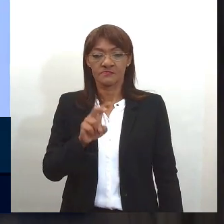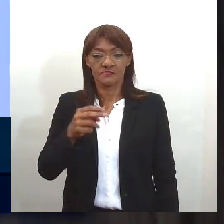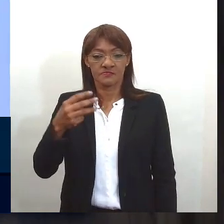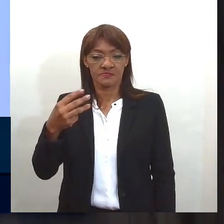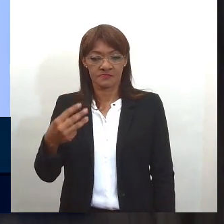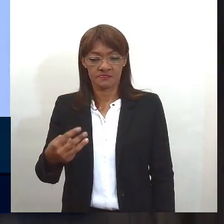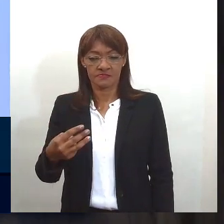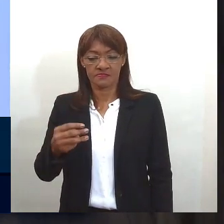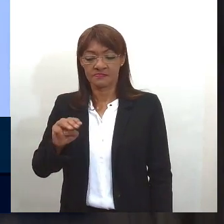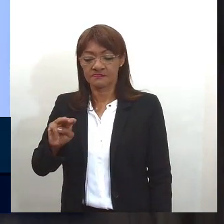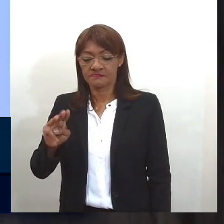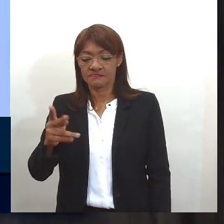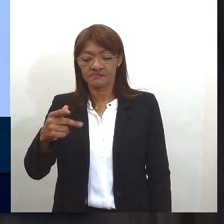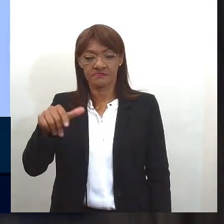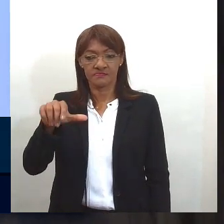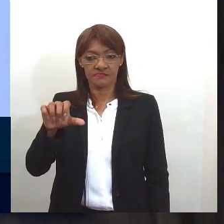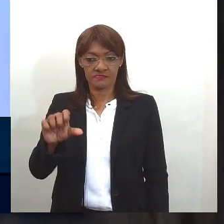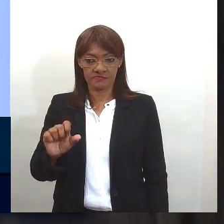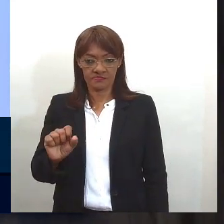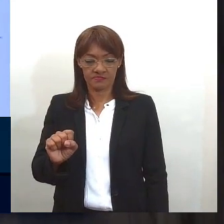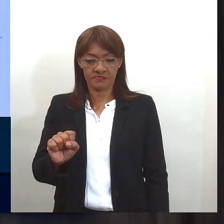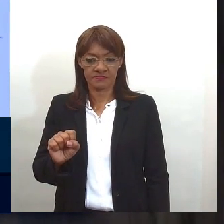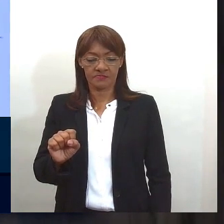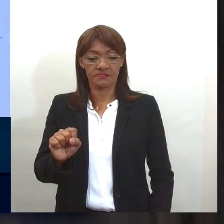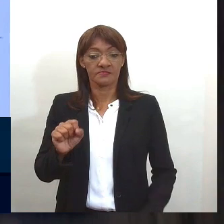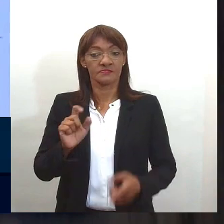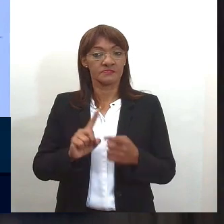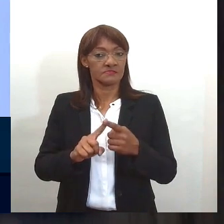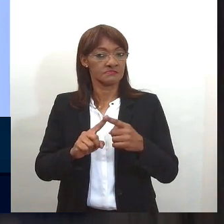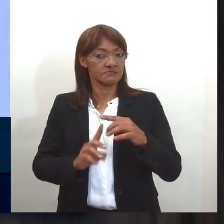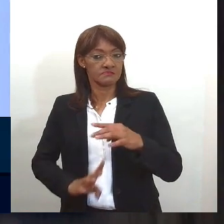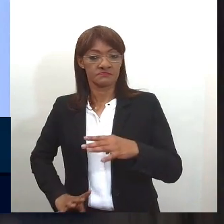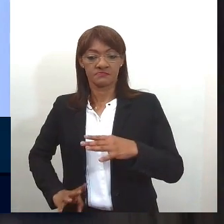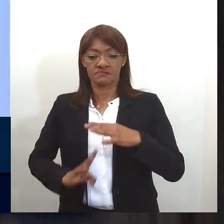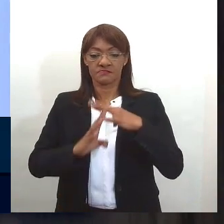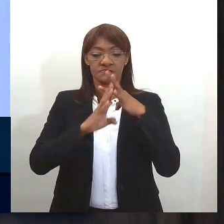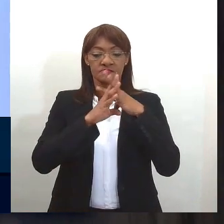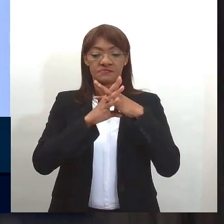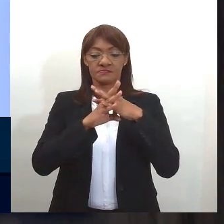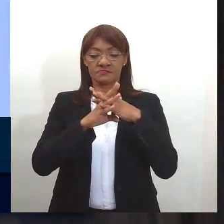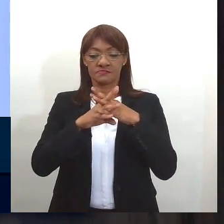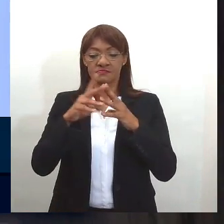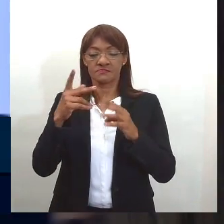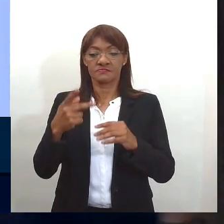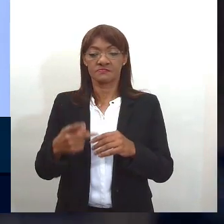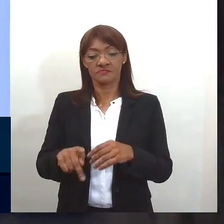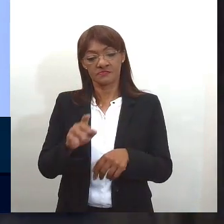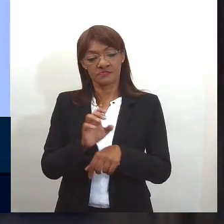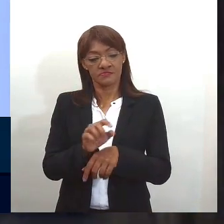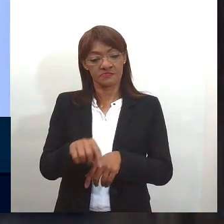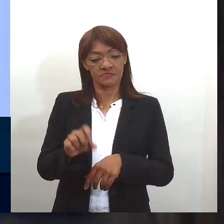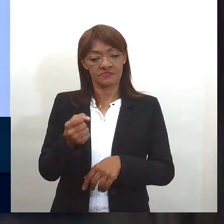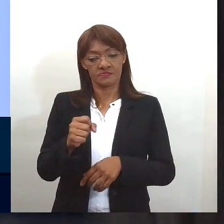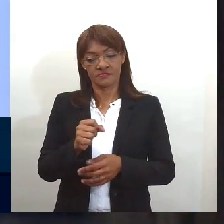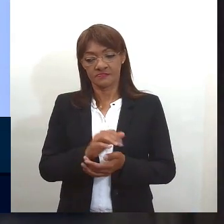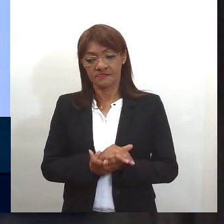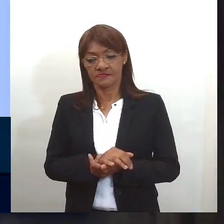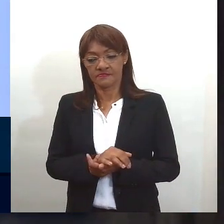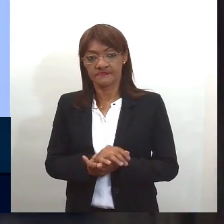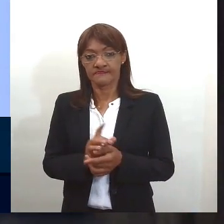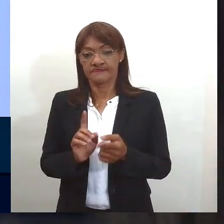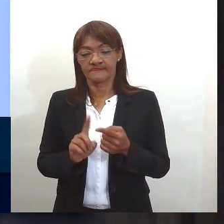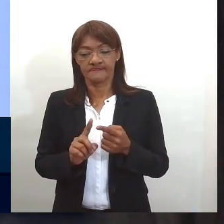Também é um recorde no caso do estado de Sergipe. Além disso, foi o segundo melhor primário do